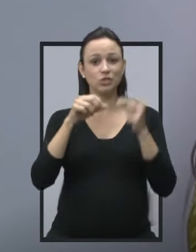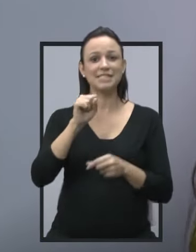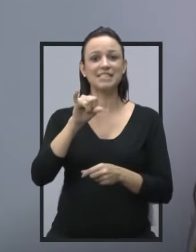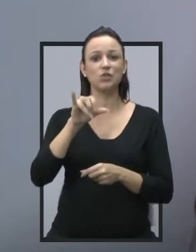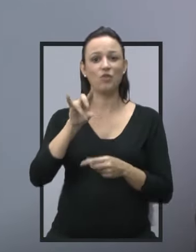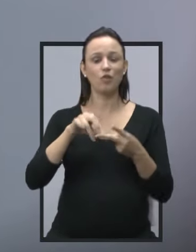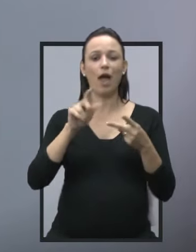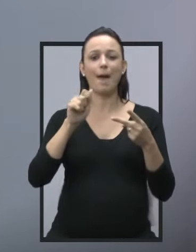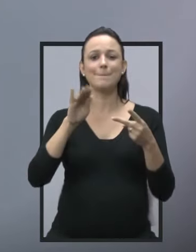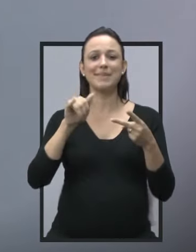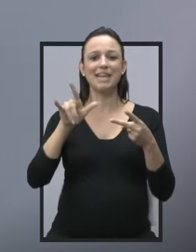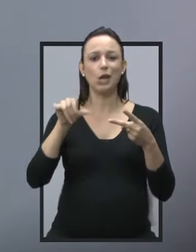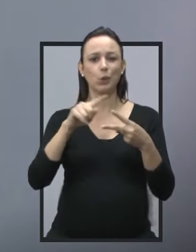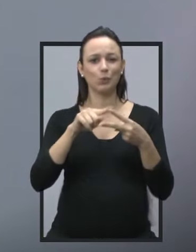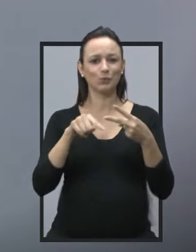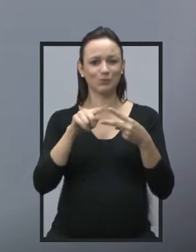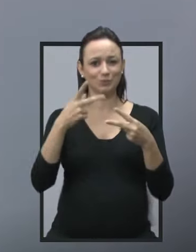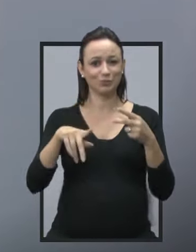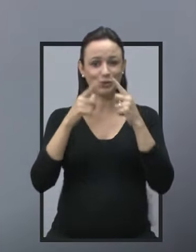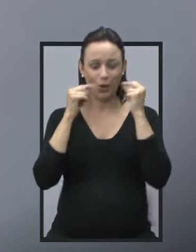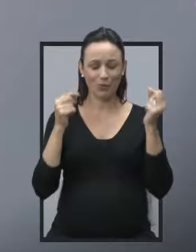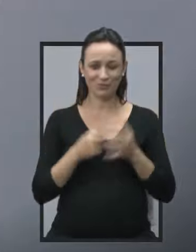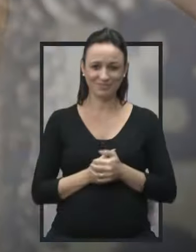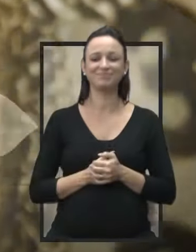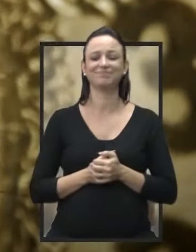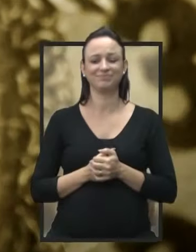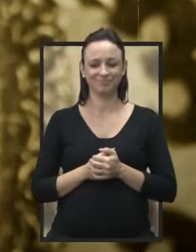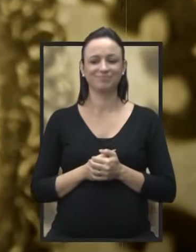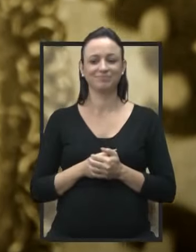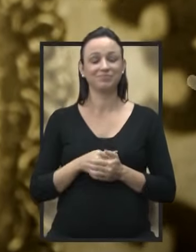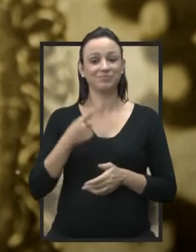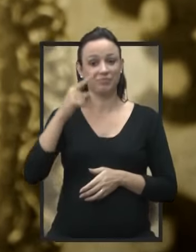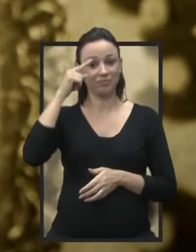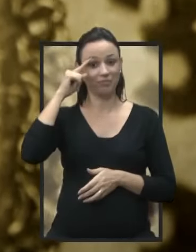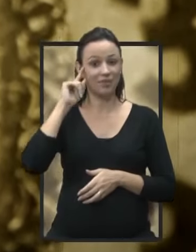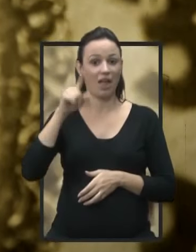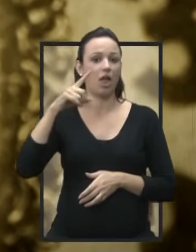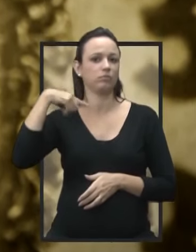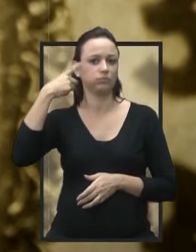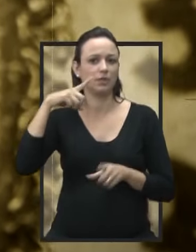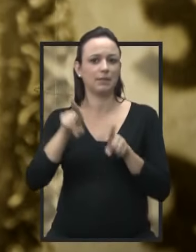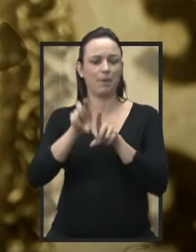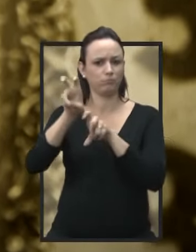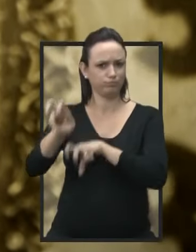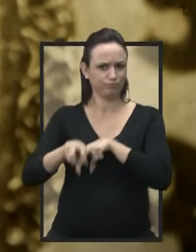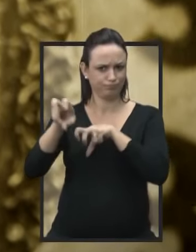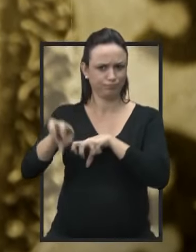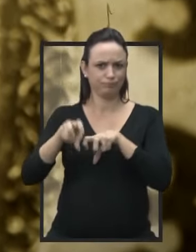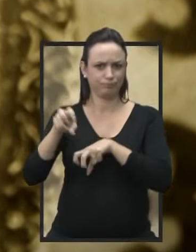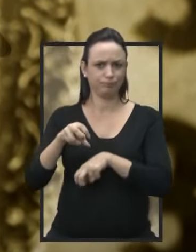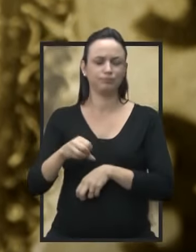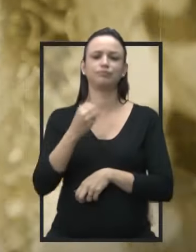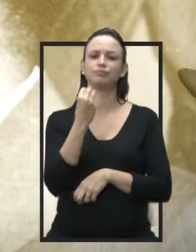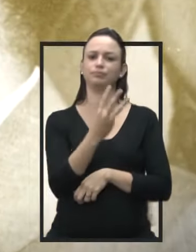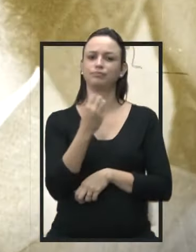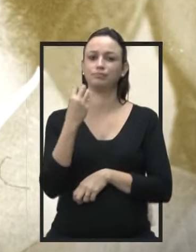Silvio Cesarino e Abílio Cesarino. Zezinho Magalhães, que era advogado e fazendeiro, foi